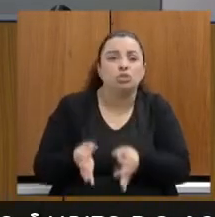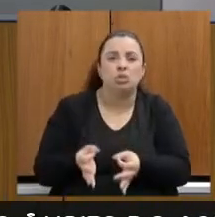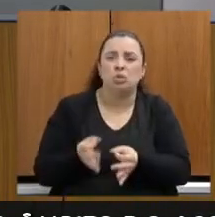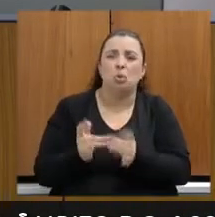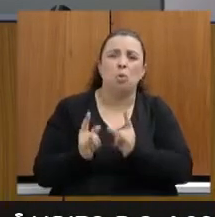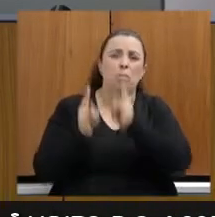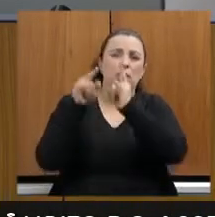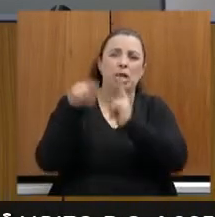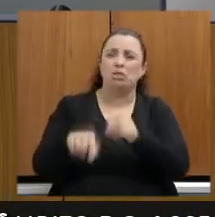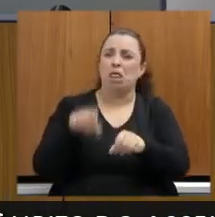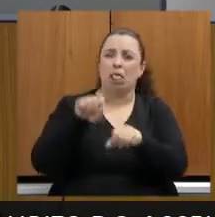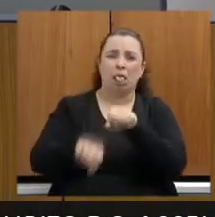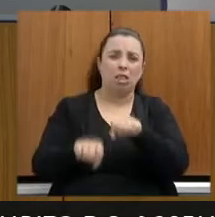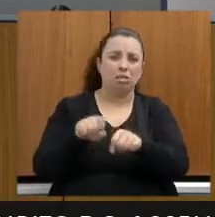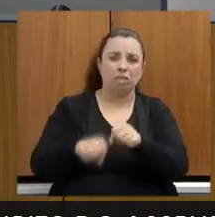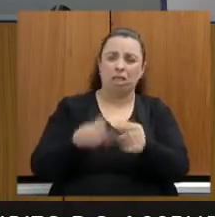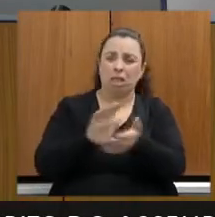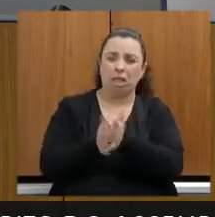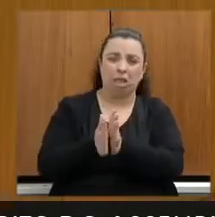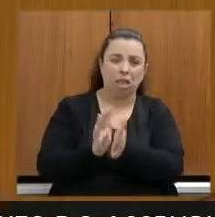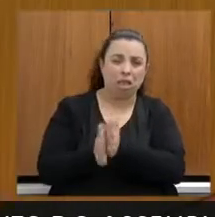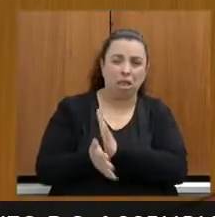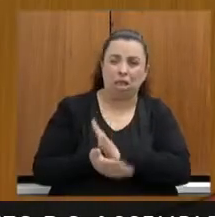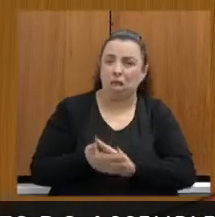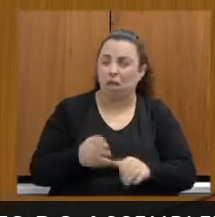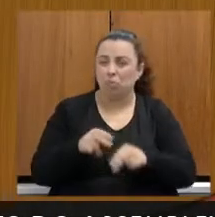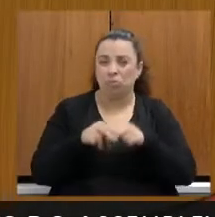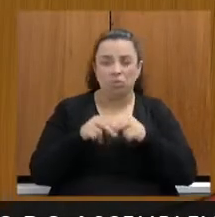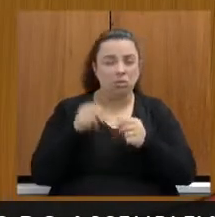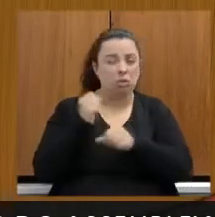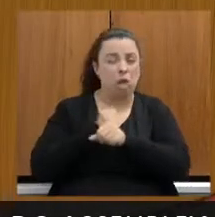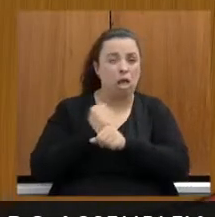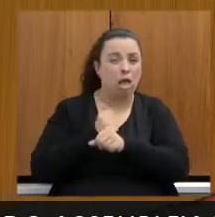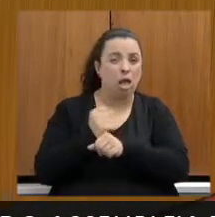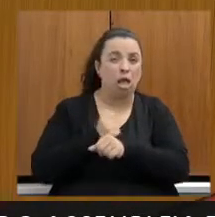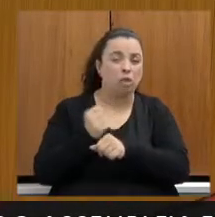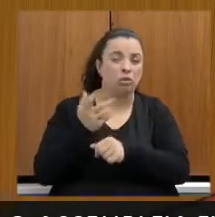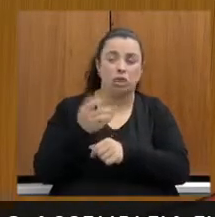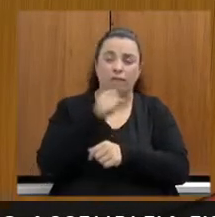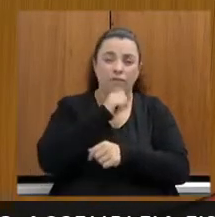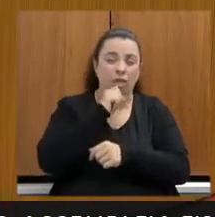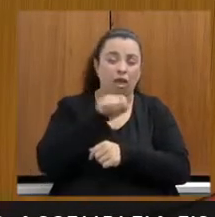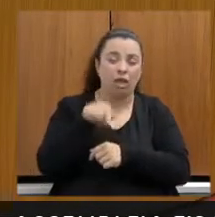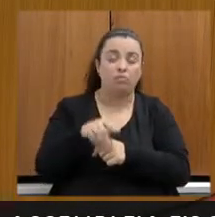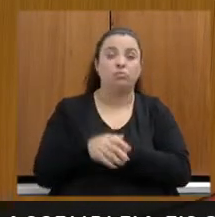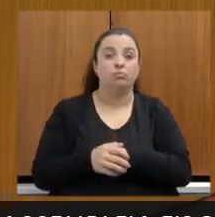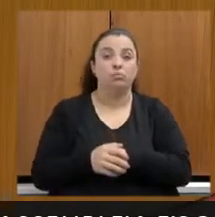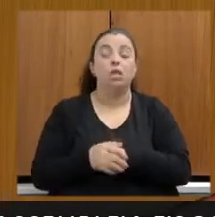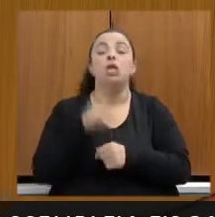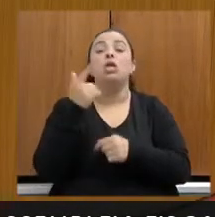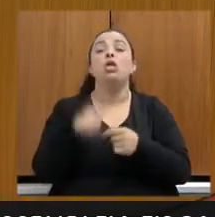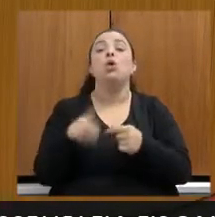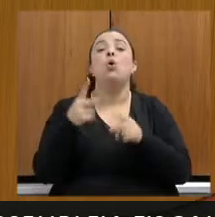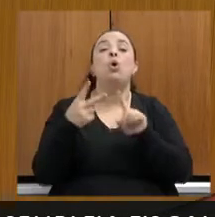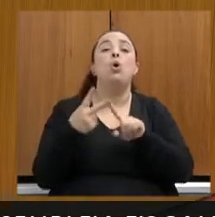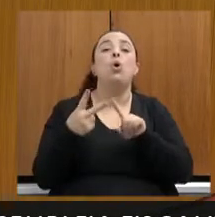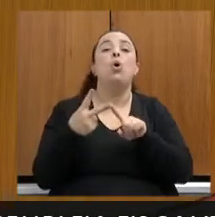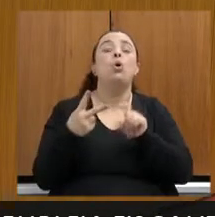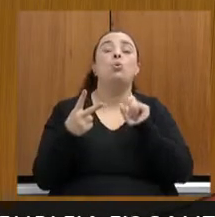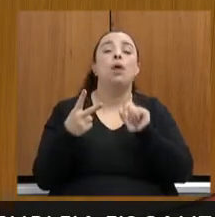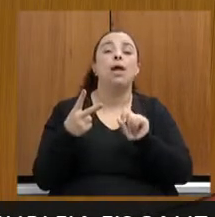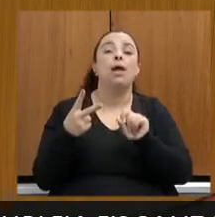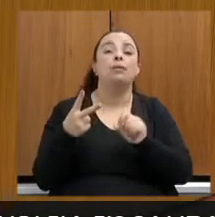deteriorado pelo tempo enfim eu eu passei do Senhor e outro município meu caro secretário Fábio